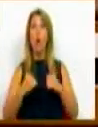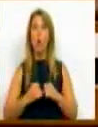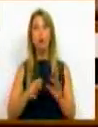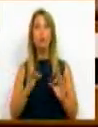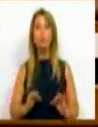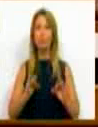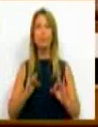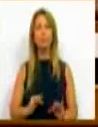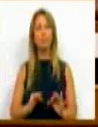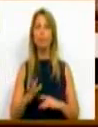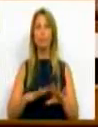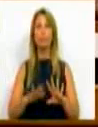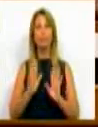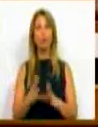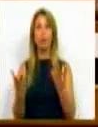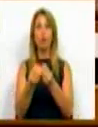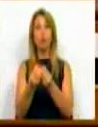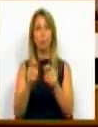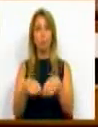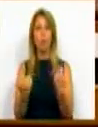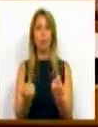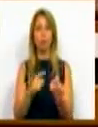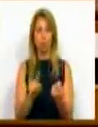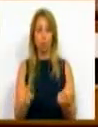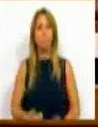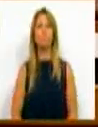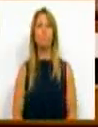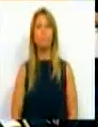por concretizar com esses partidos.